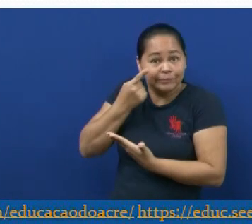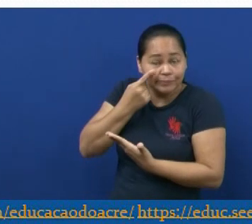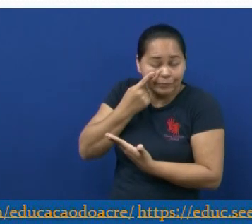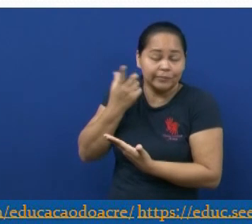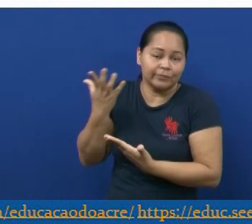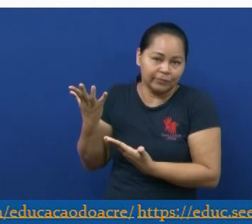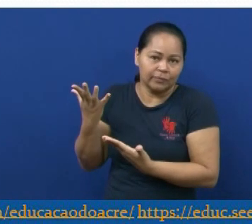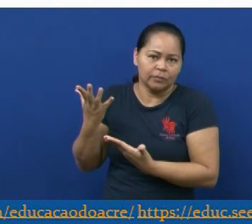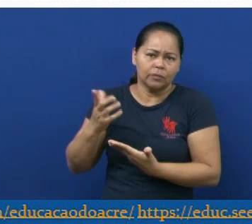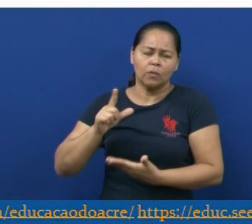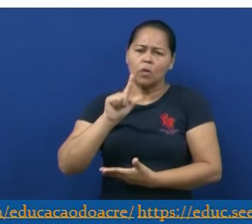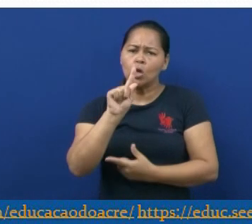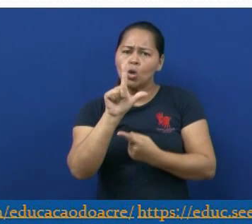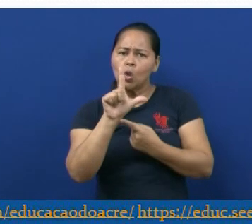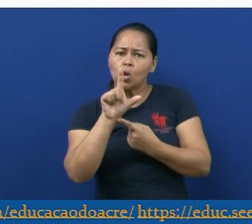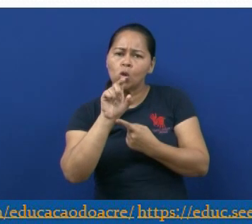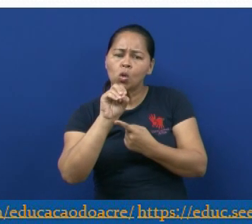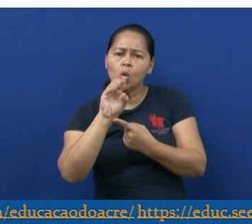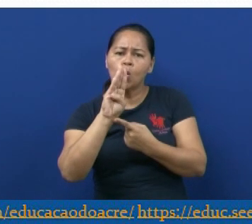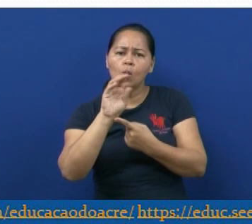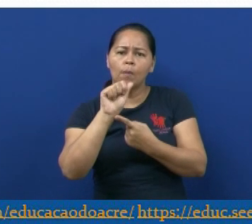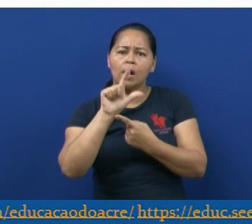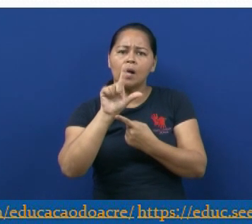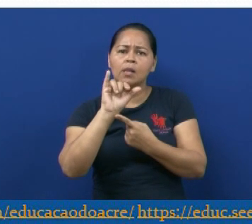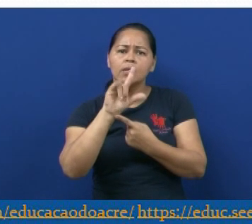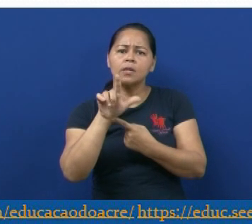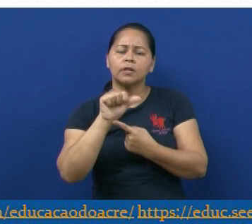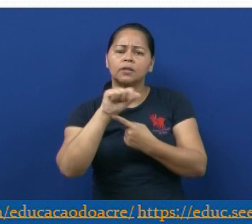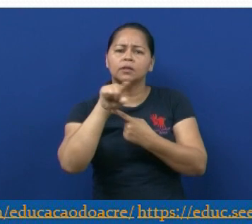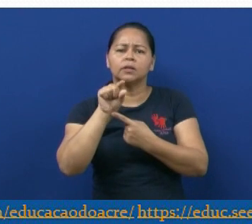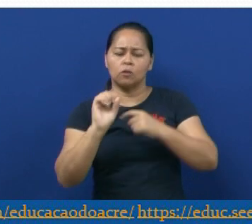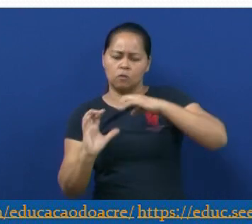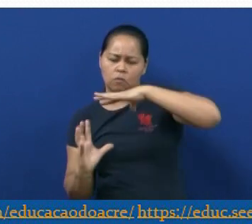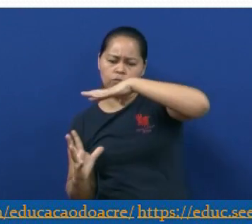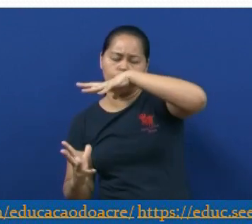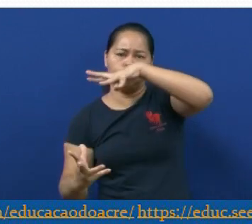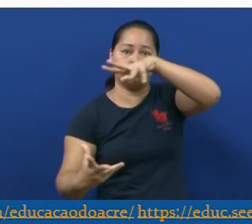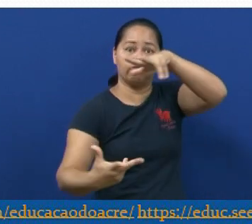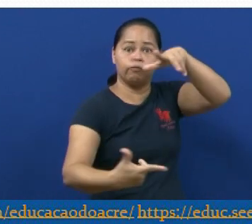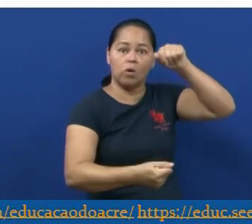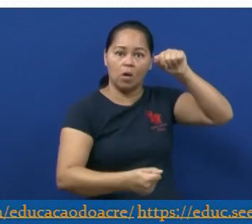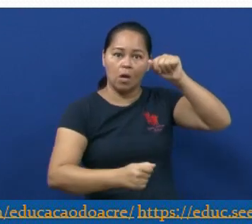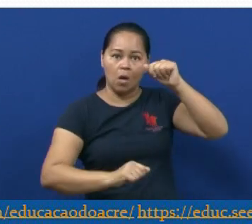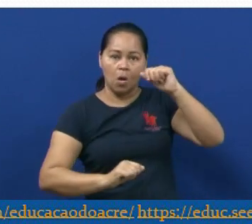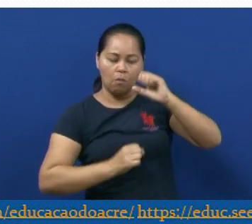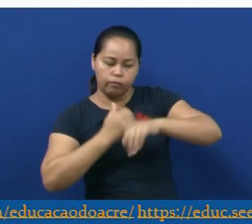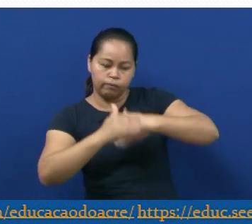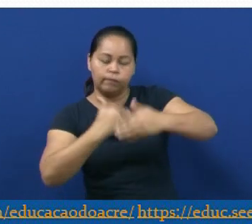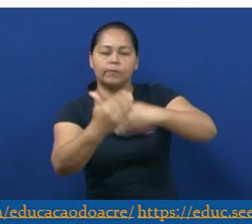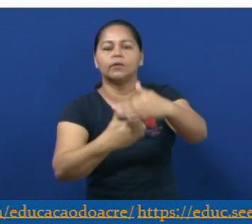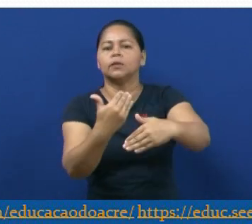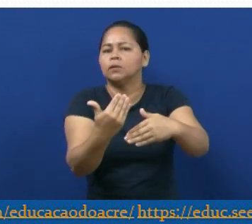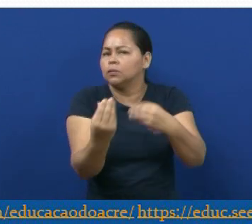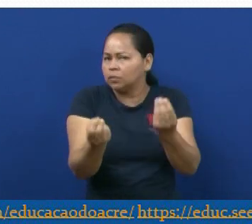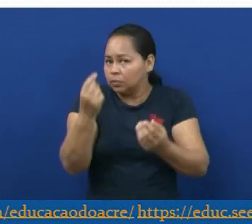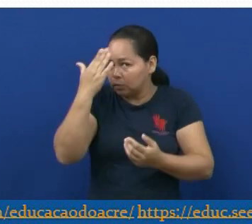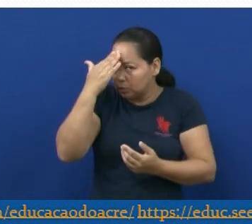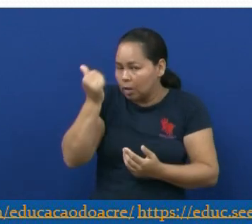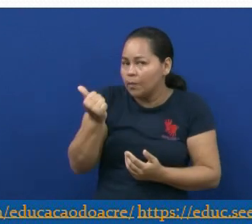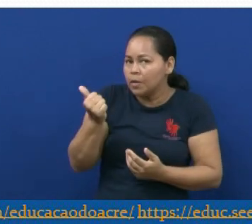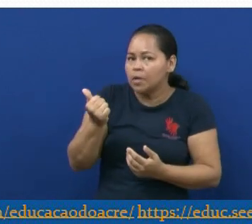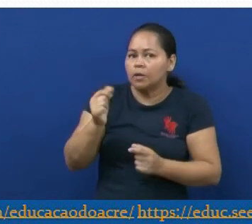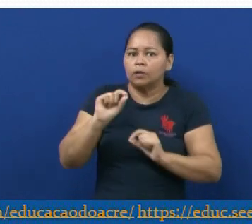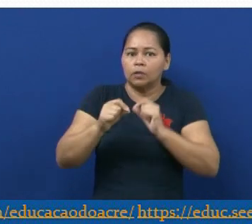Então, a globalização ela propiciou a propagação desse vírus pelo mundo. Para se ter uma ideia, o aumento